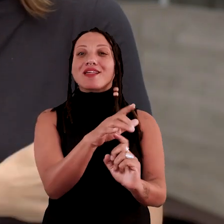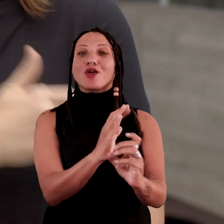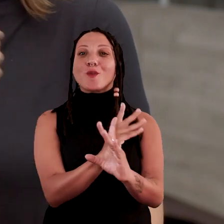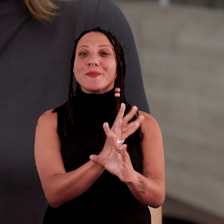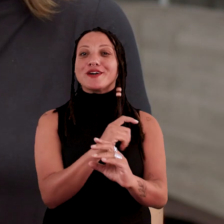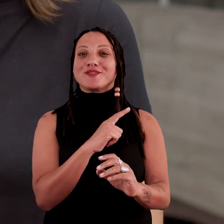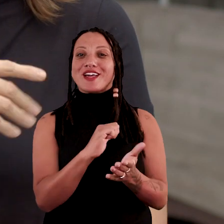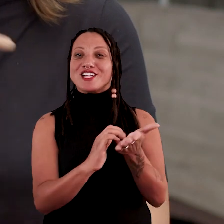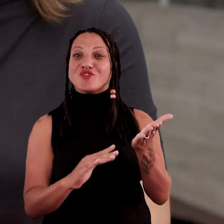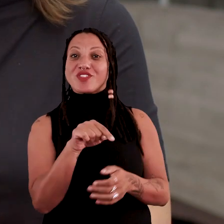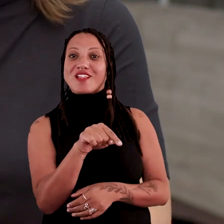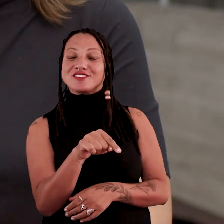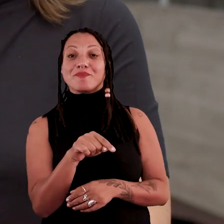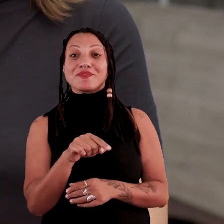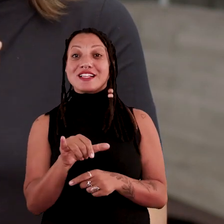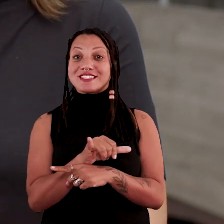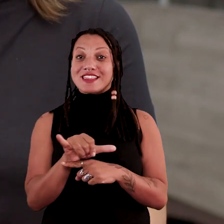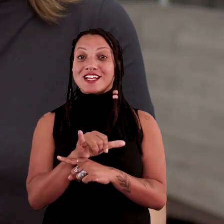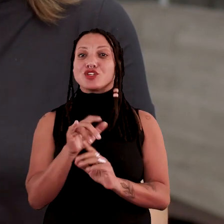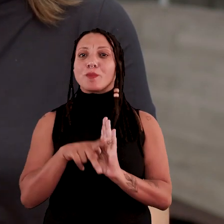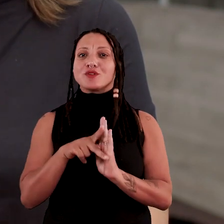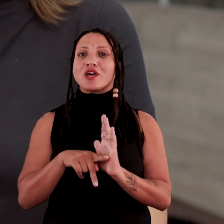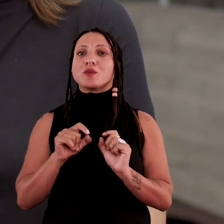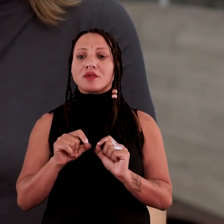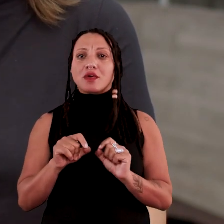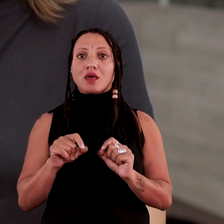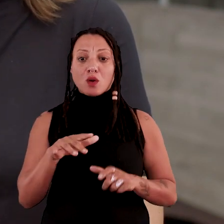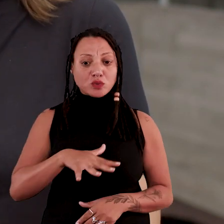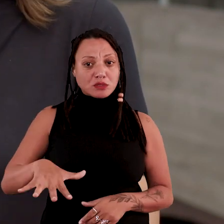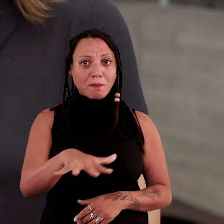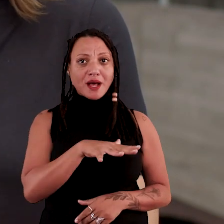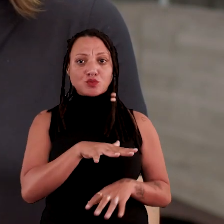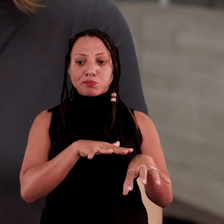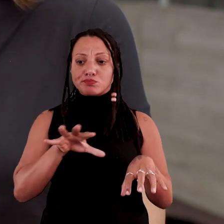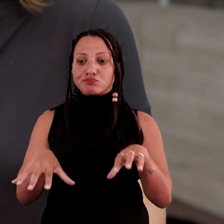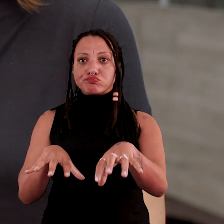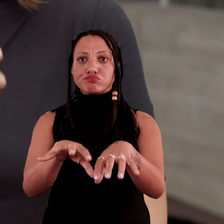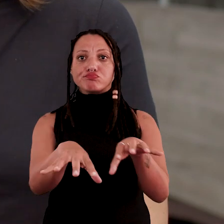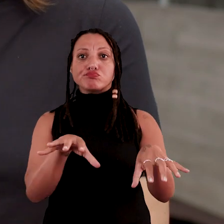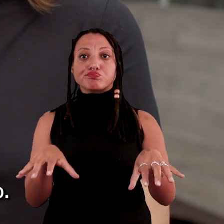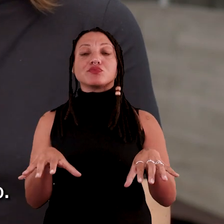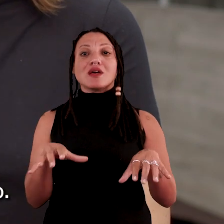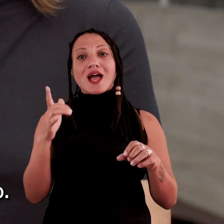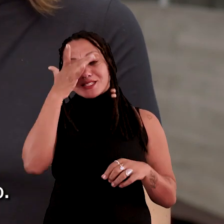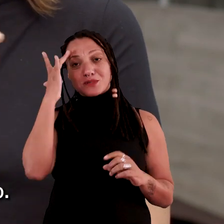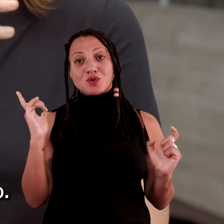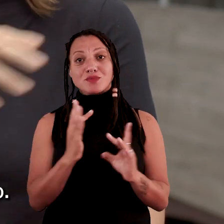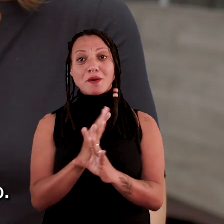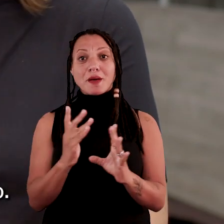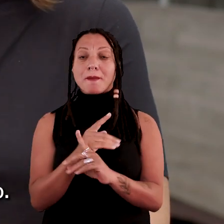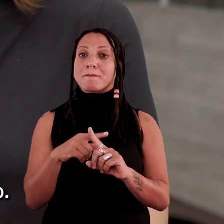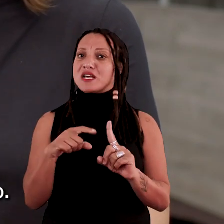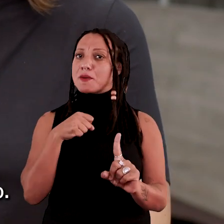que circulavam pelo lugar. Então, o impacto do projeto é uma coisa que nos satisfaz bastante, porque todas